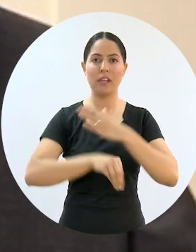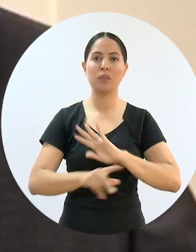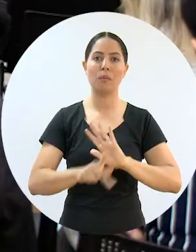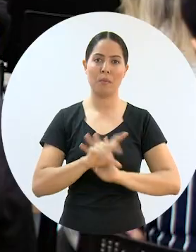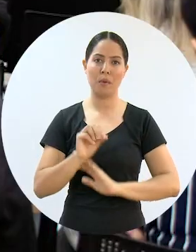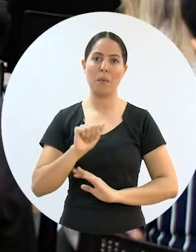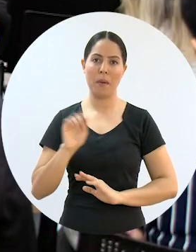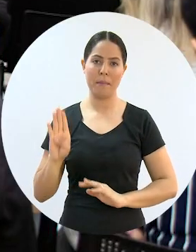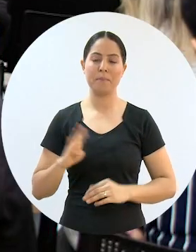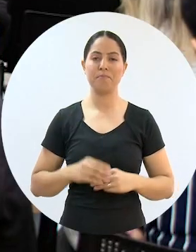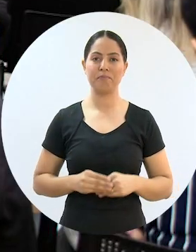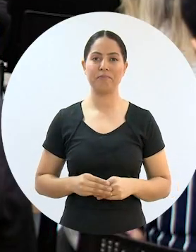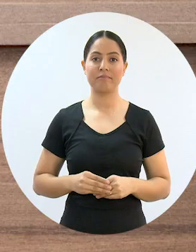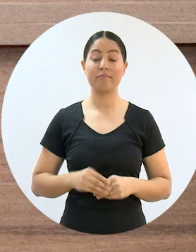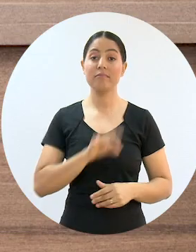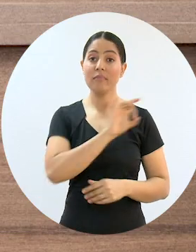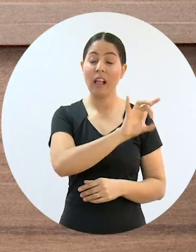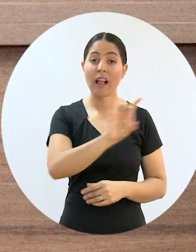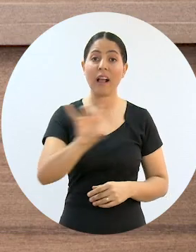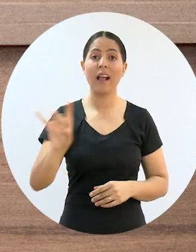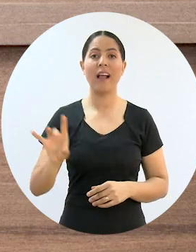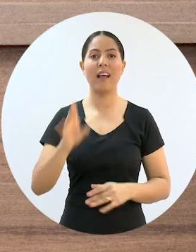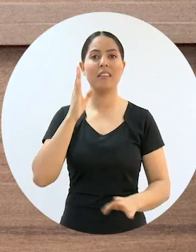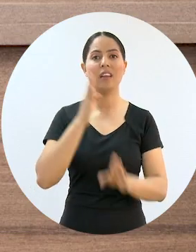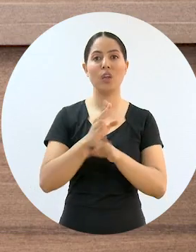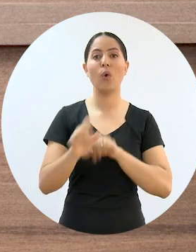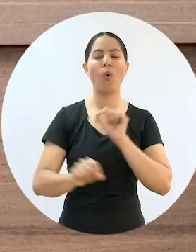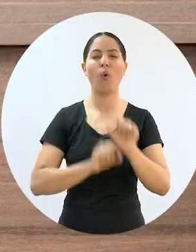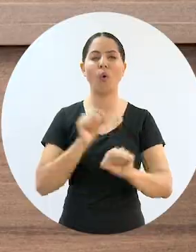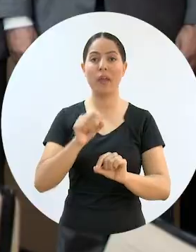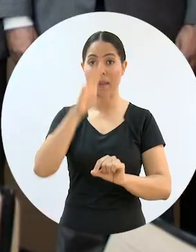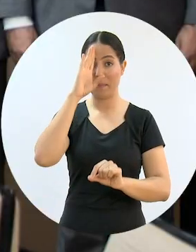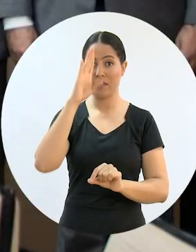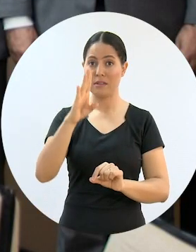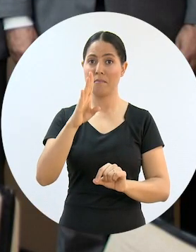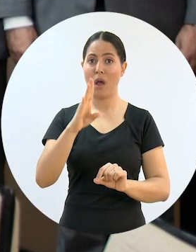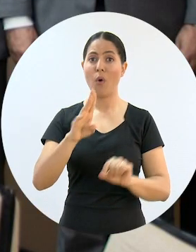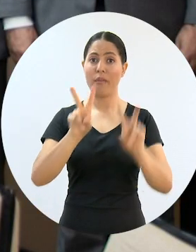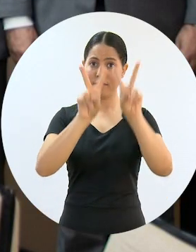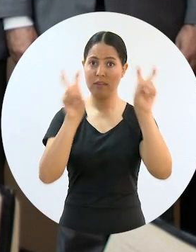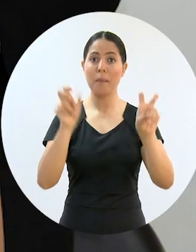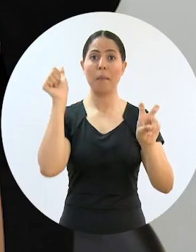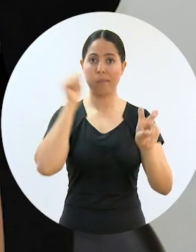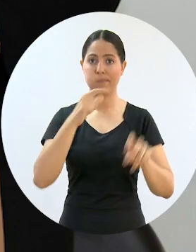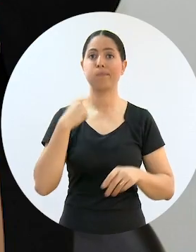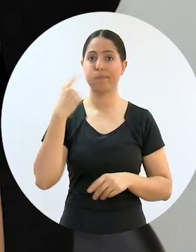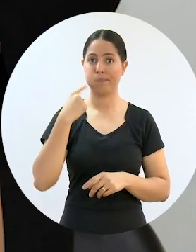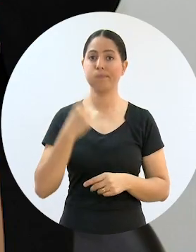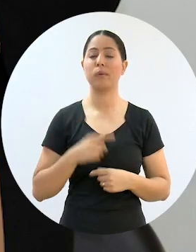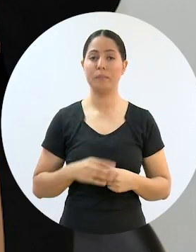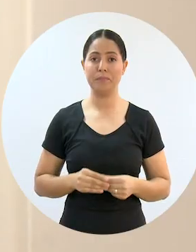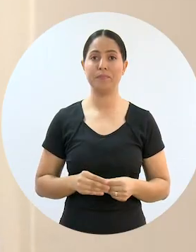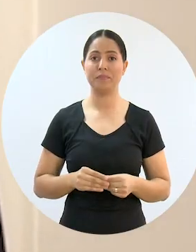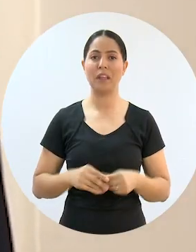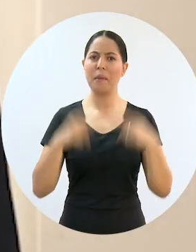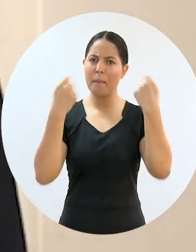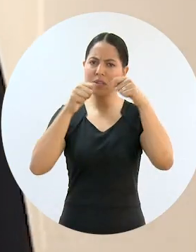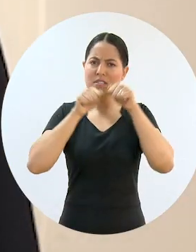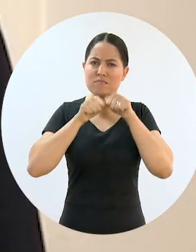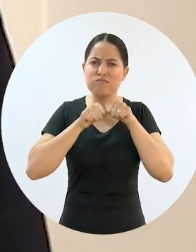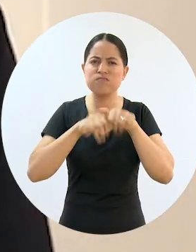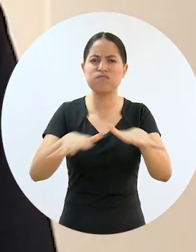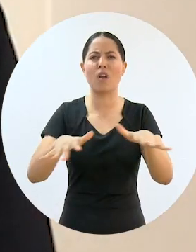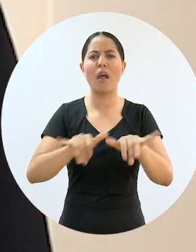Advogados do Brasil. A cada encontro, a Caravana Nacional de Prerrogativas prioriza a pauta da mulher advogada.